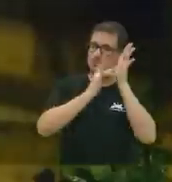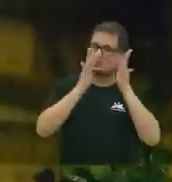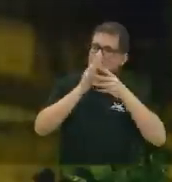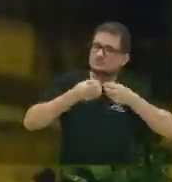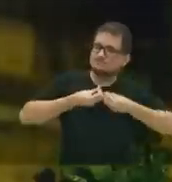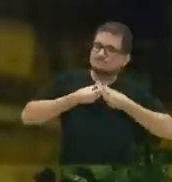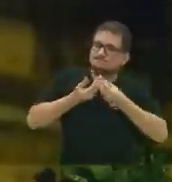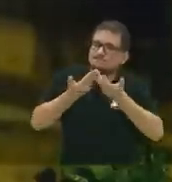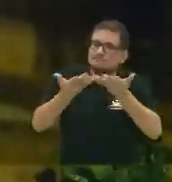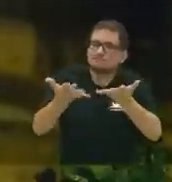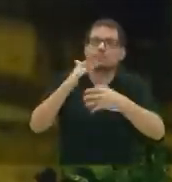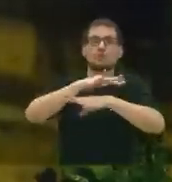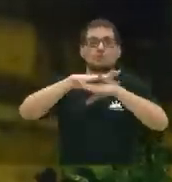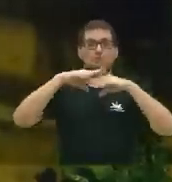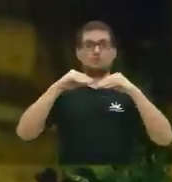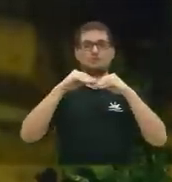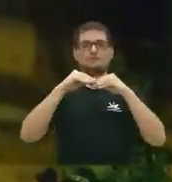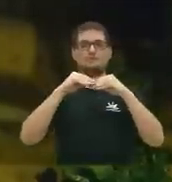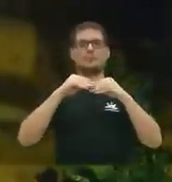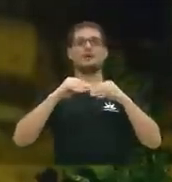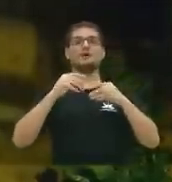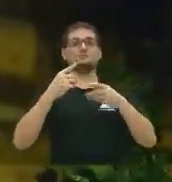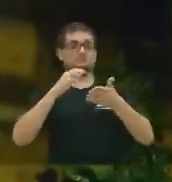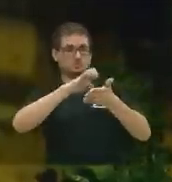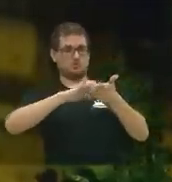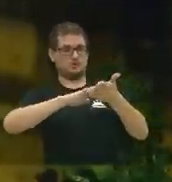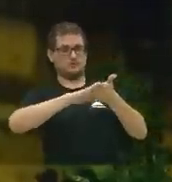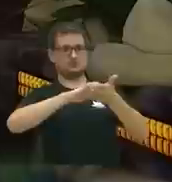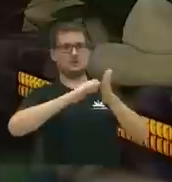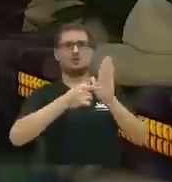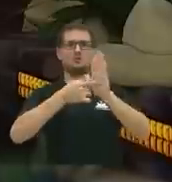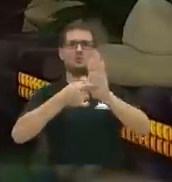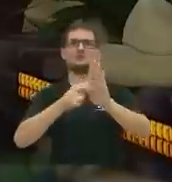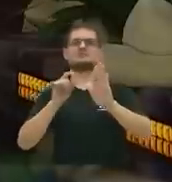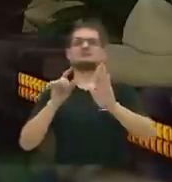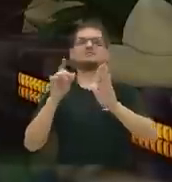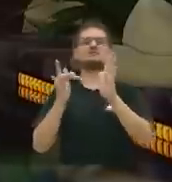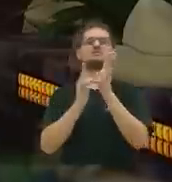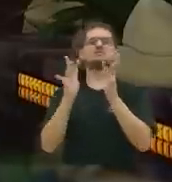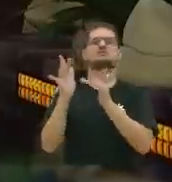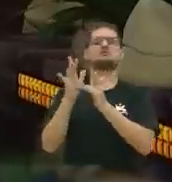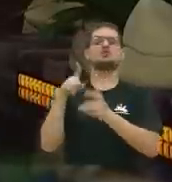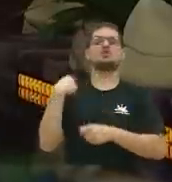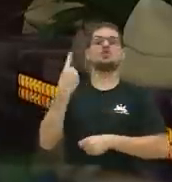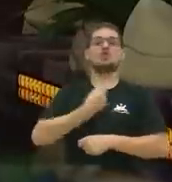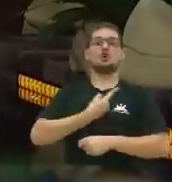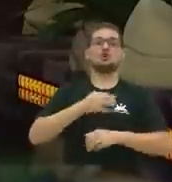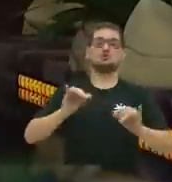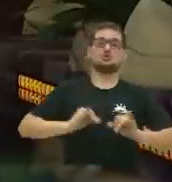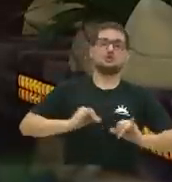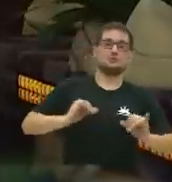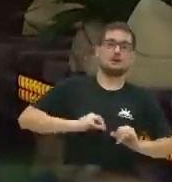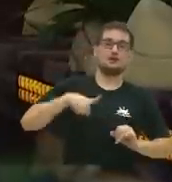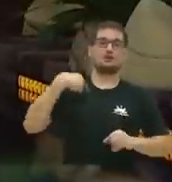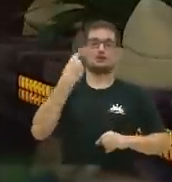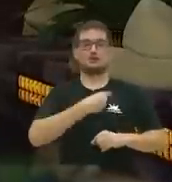Tanto que os textos dizem, Ele carregou nossas dores, os nossos